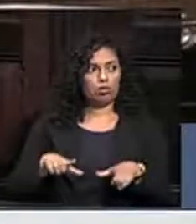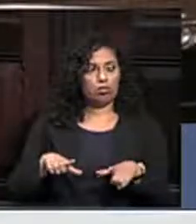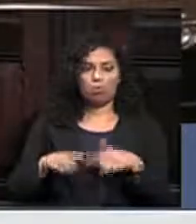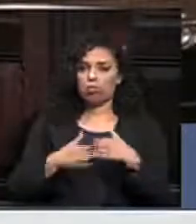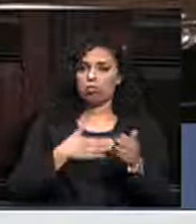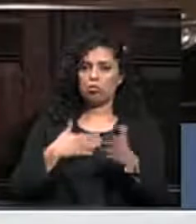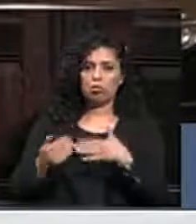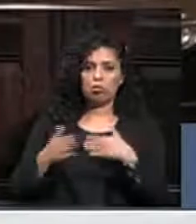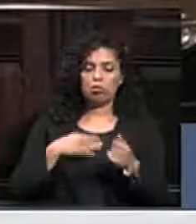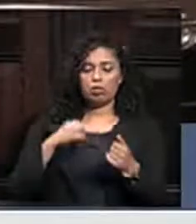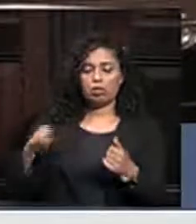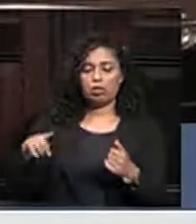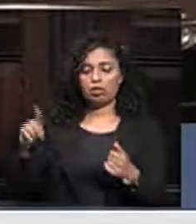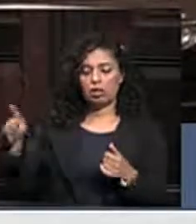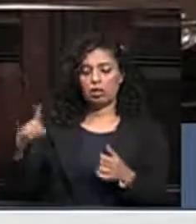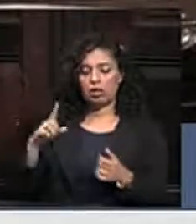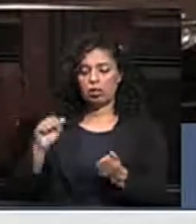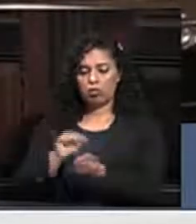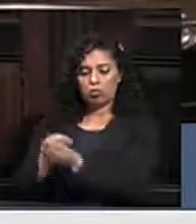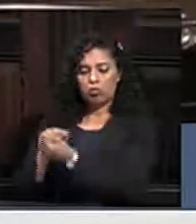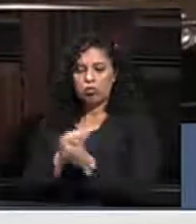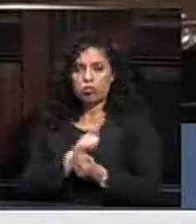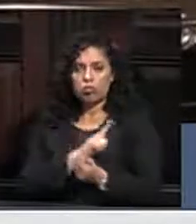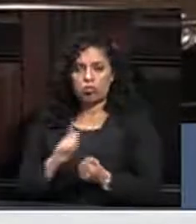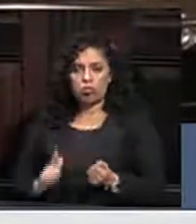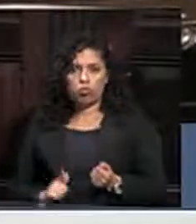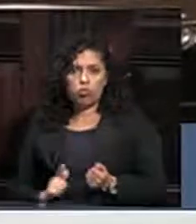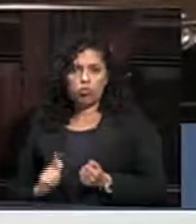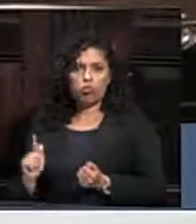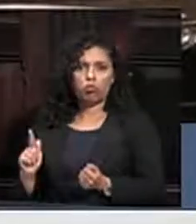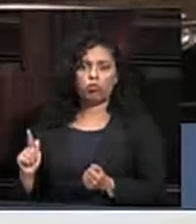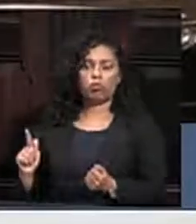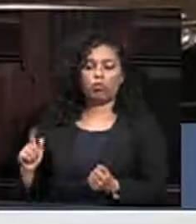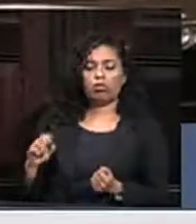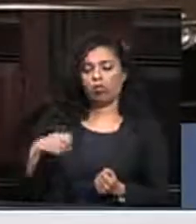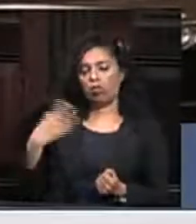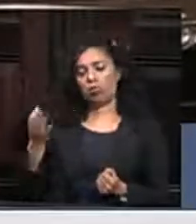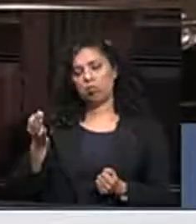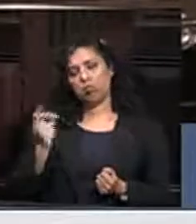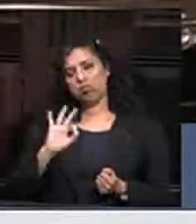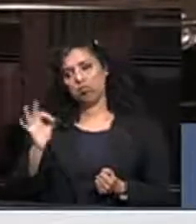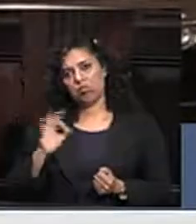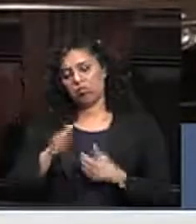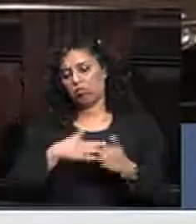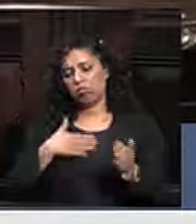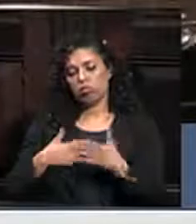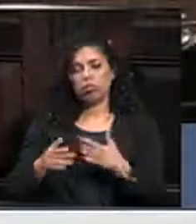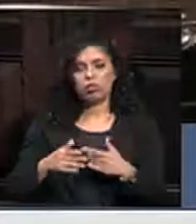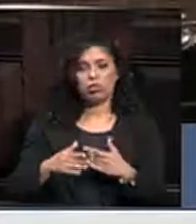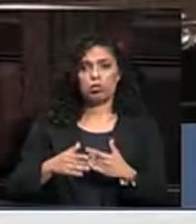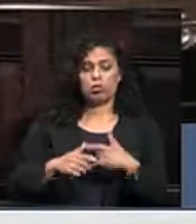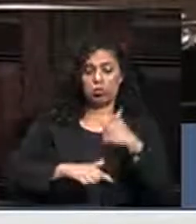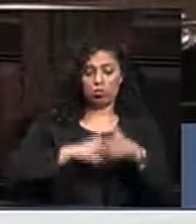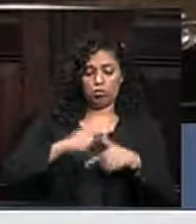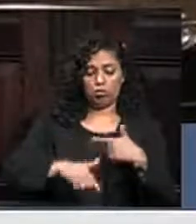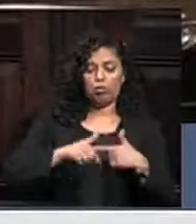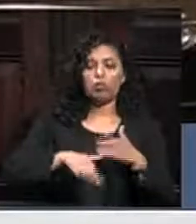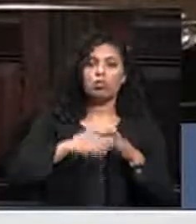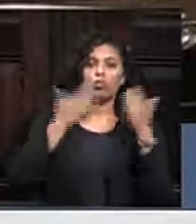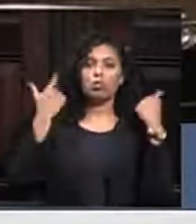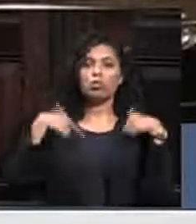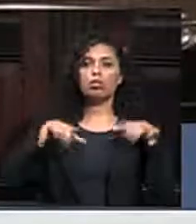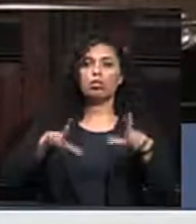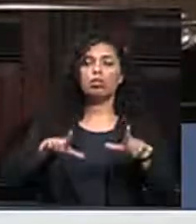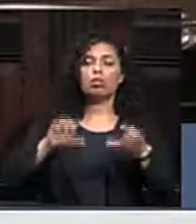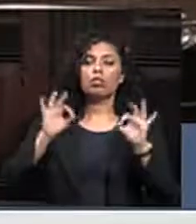um apoiador do novo governador. O papel do Poder Legislativo é outro, e a autonomia desse poder